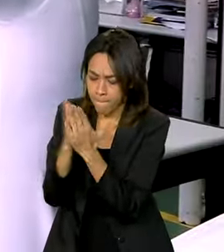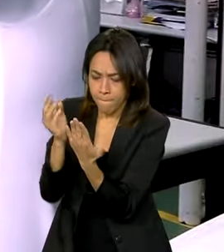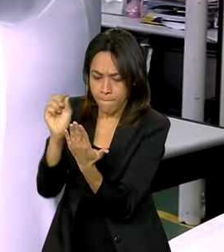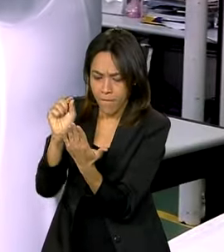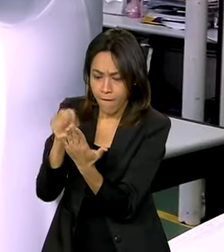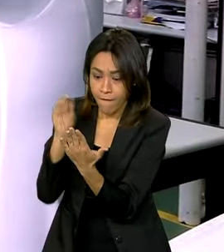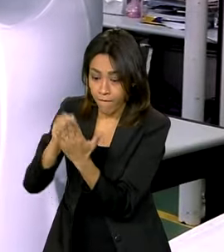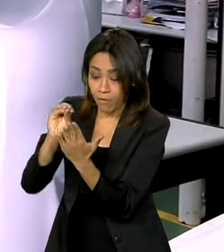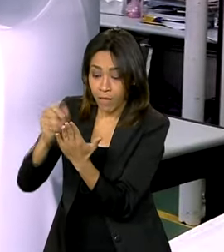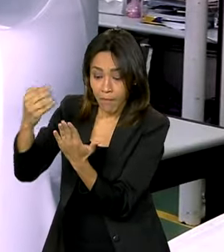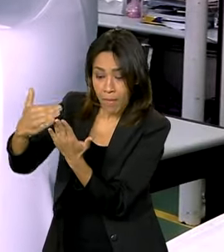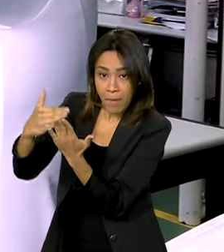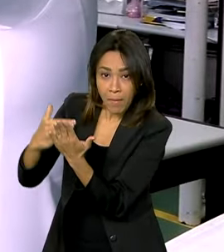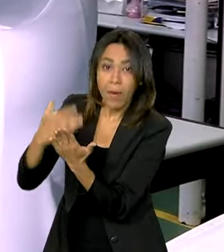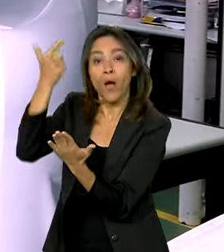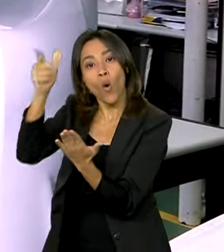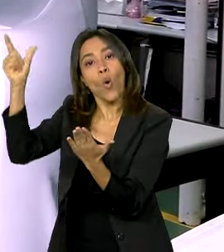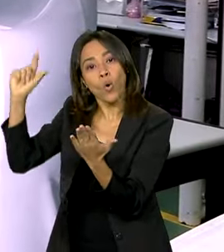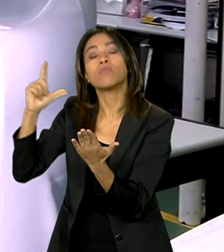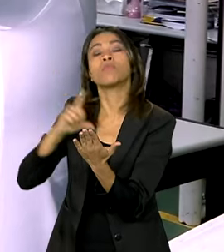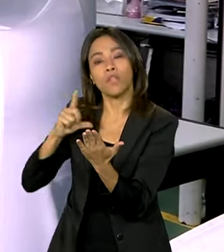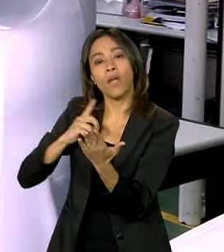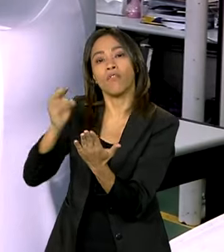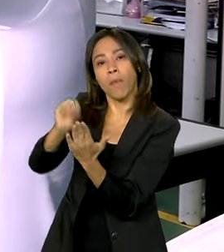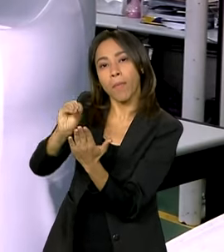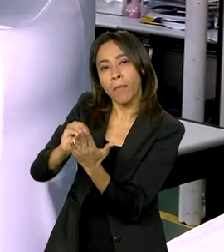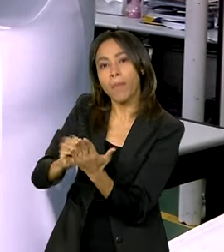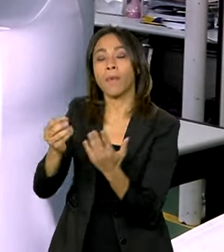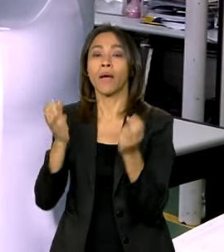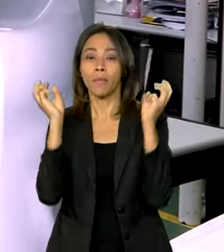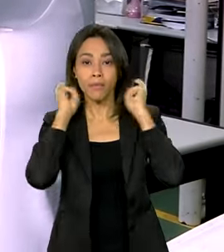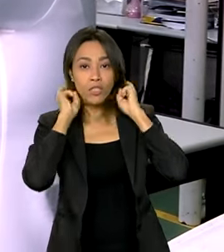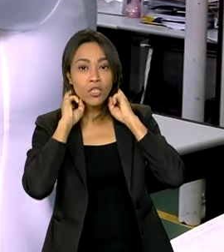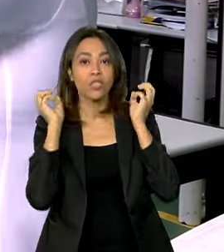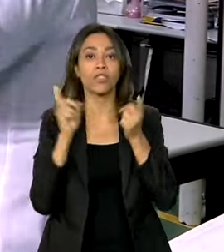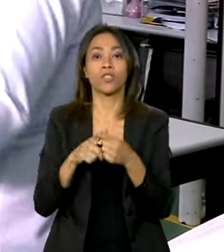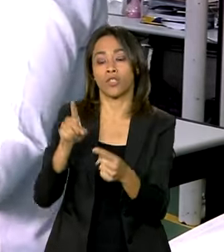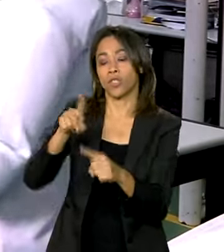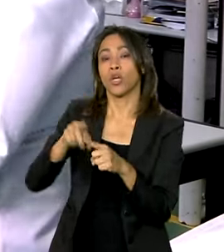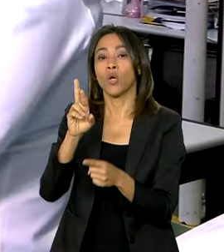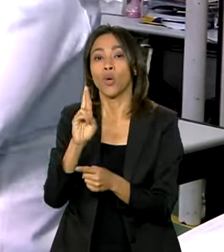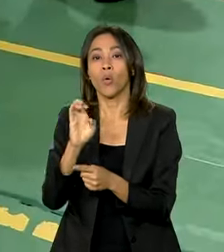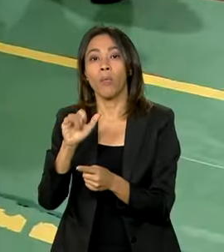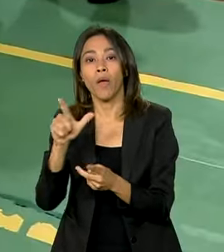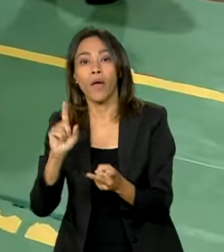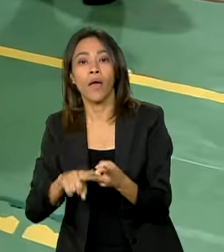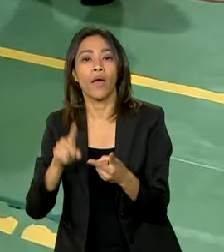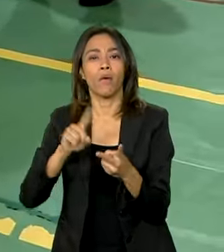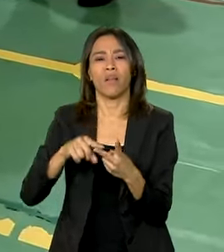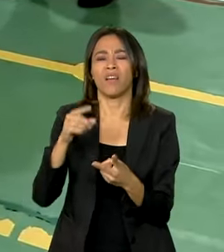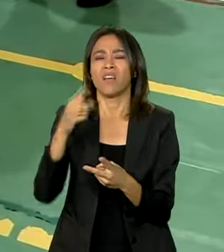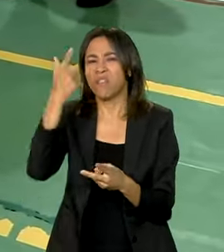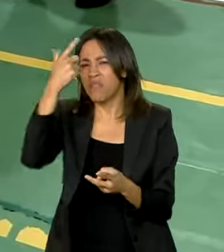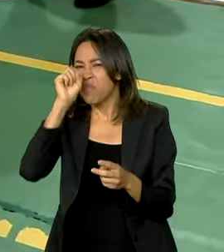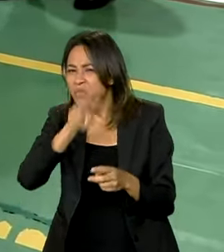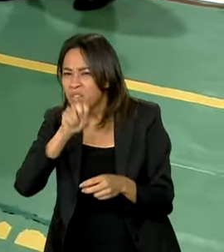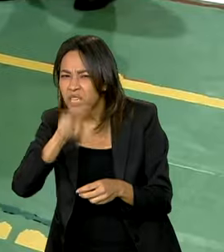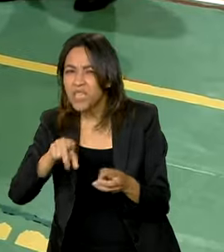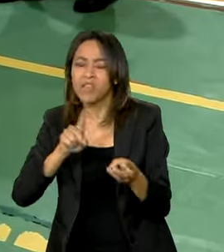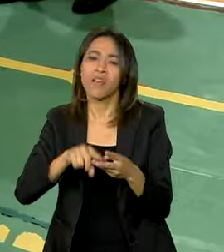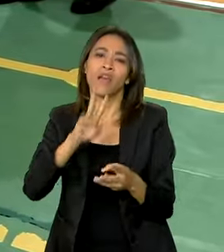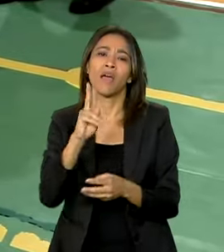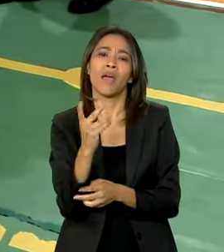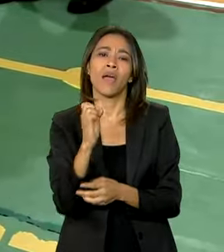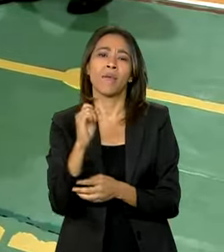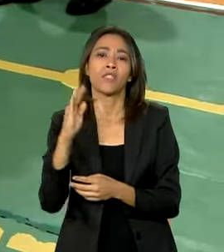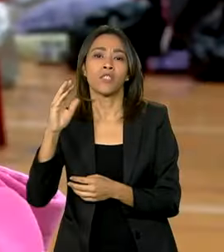também recebeu outras doses, como meningite, rubéola, tríplice viral, hepatites A e B,